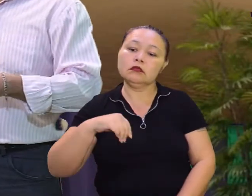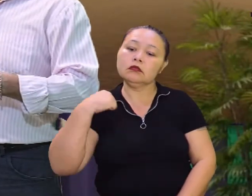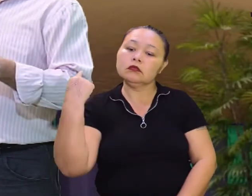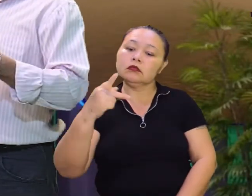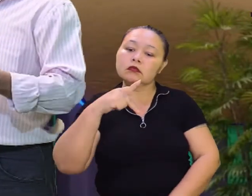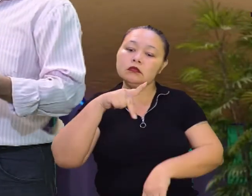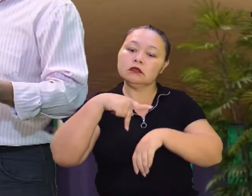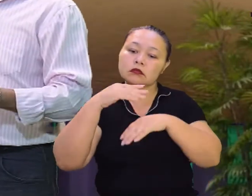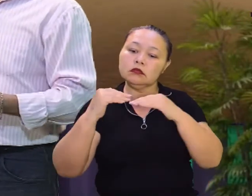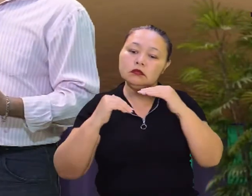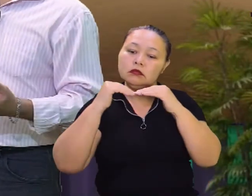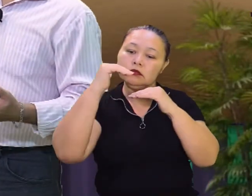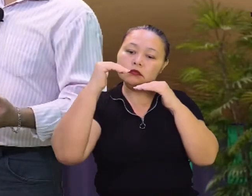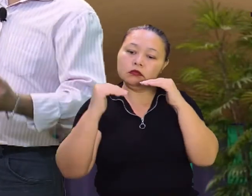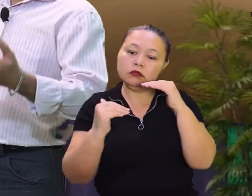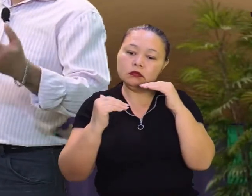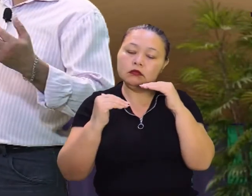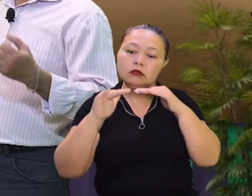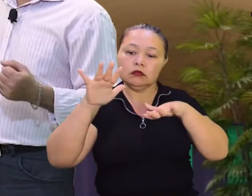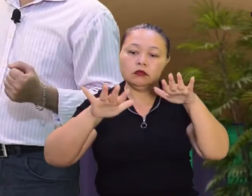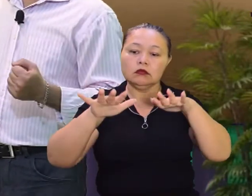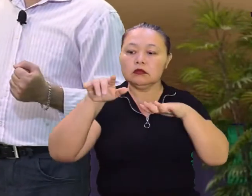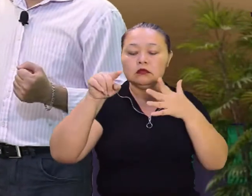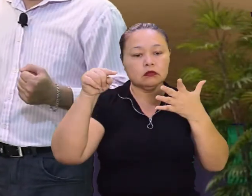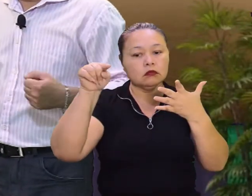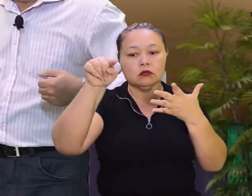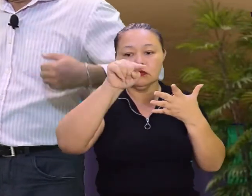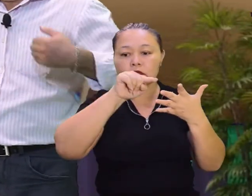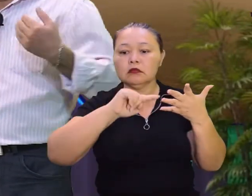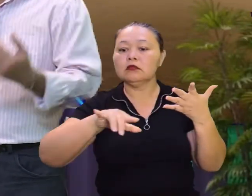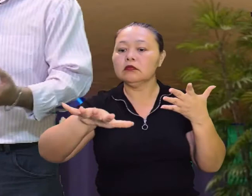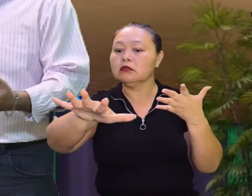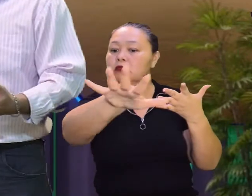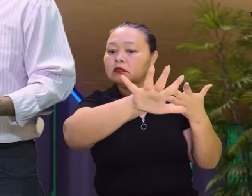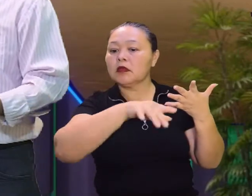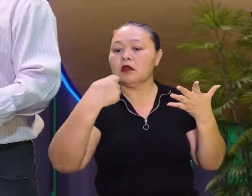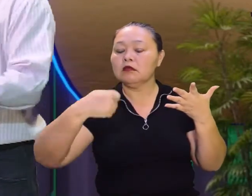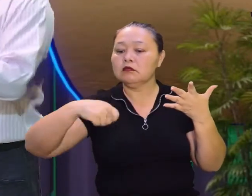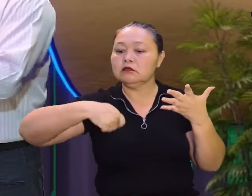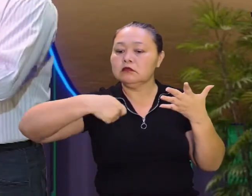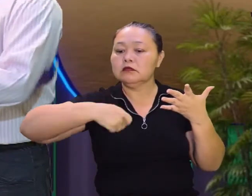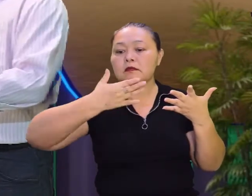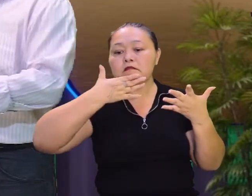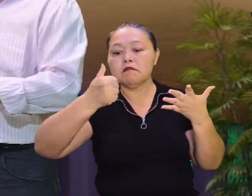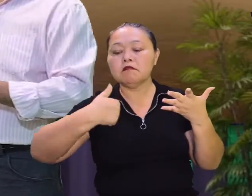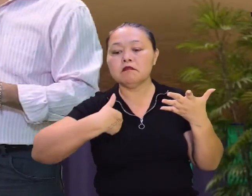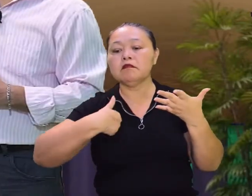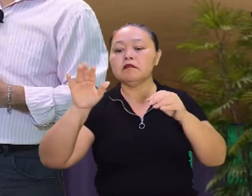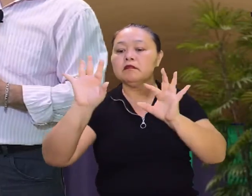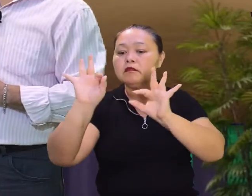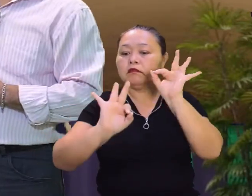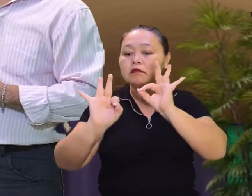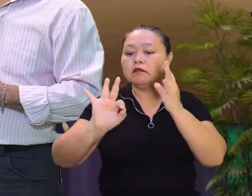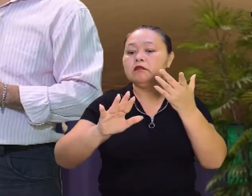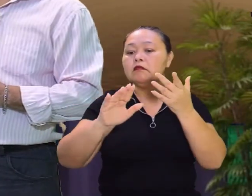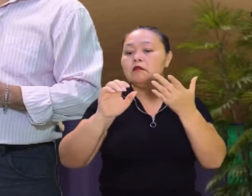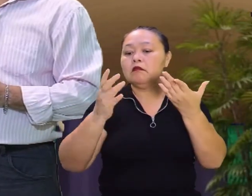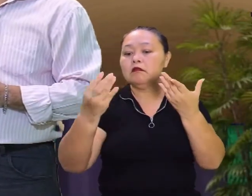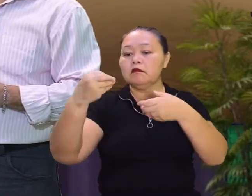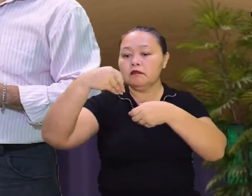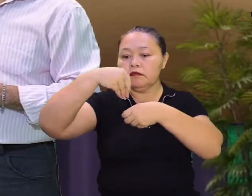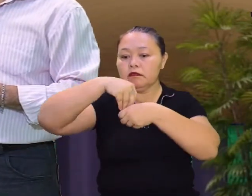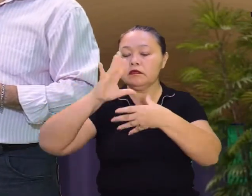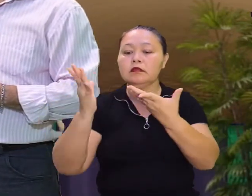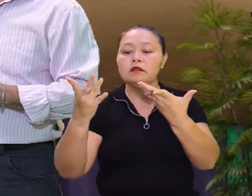ele é emergente, mas em algumas áreas ainda precisamos melhorar muito, como, por exemplo, a infraestrutura, Rogério. Com certeza. É